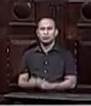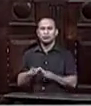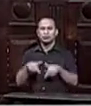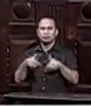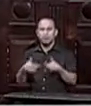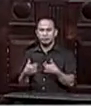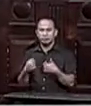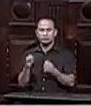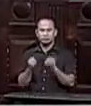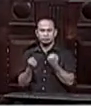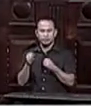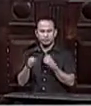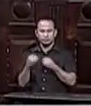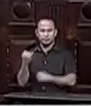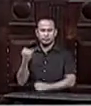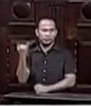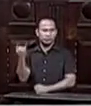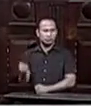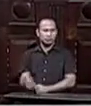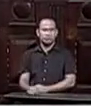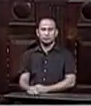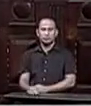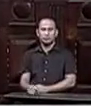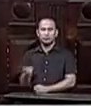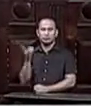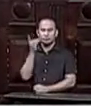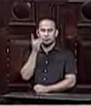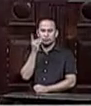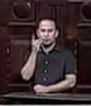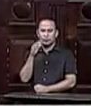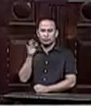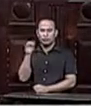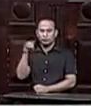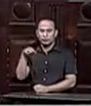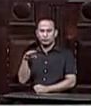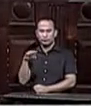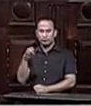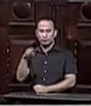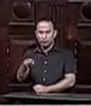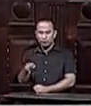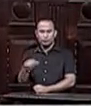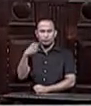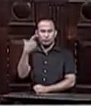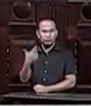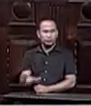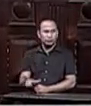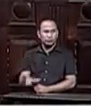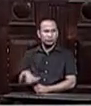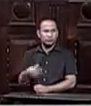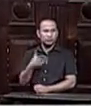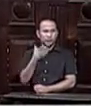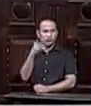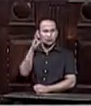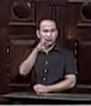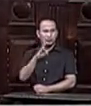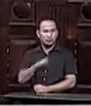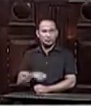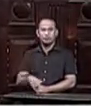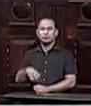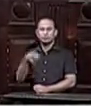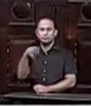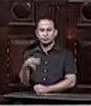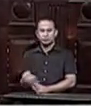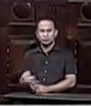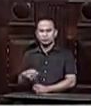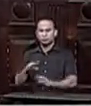Estado. E com essa legislação proposta pelo deputado Conte Bittencourt, nós novamente estaremos na vanguarda do Brasil ao garantirmos